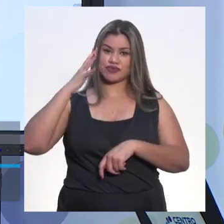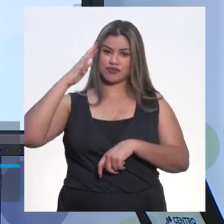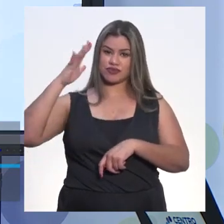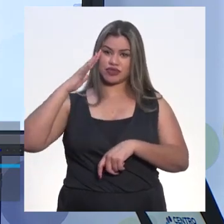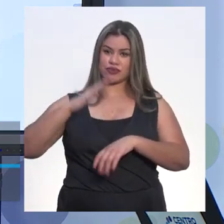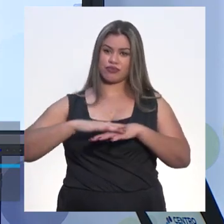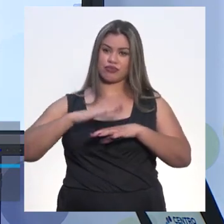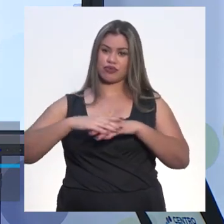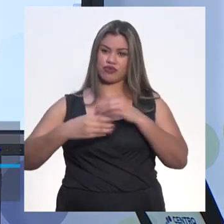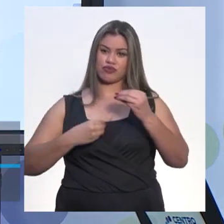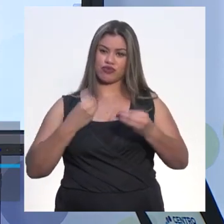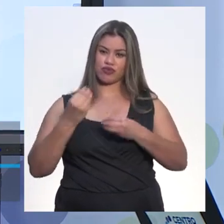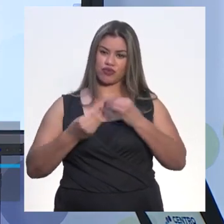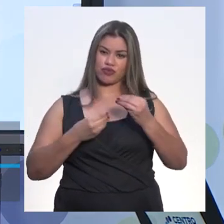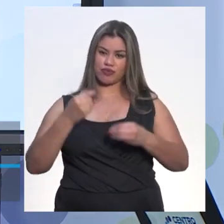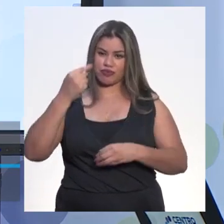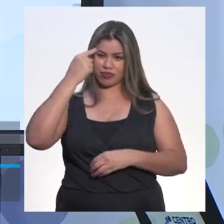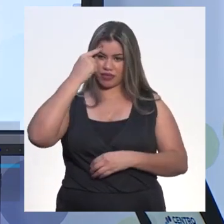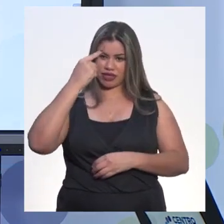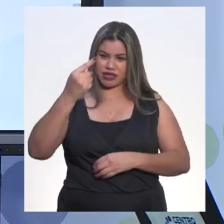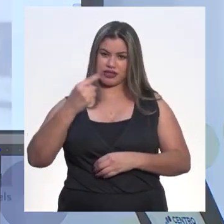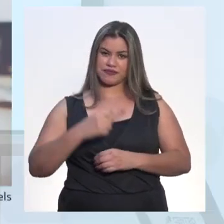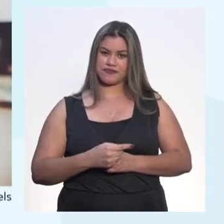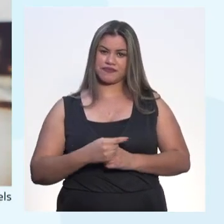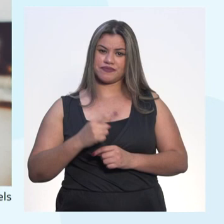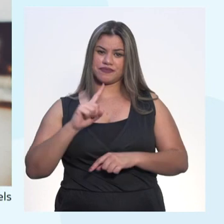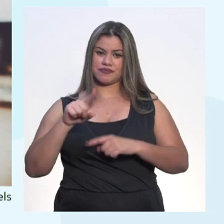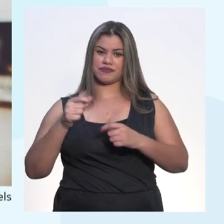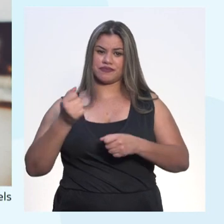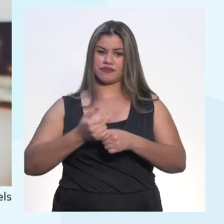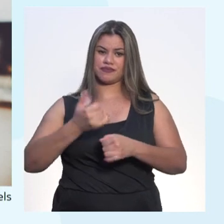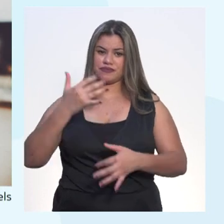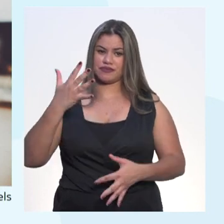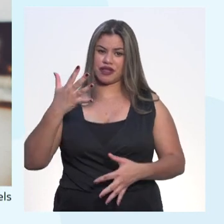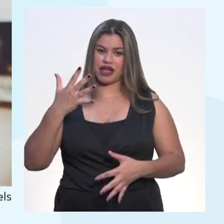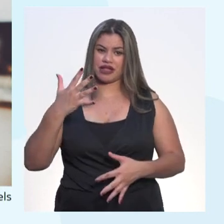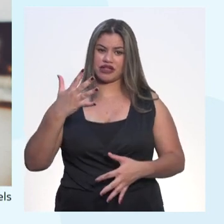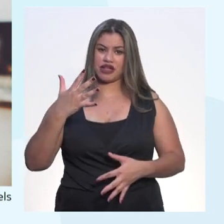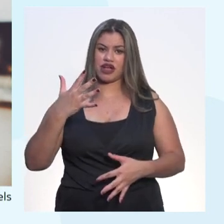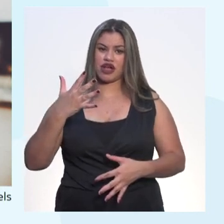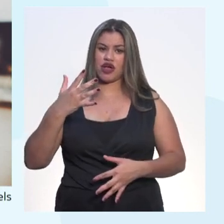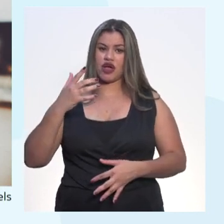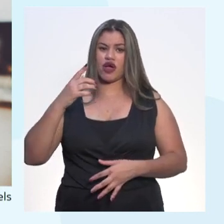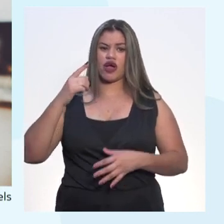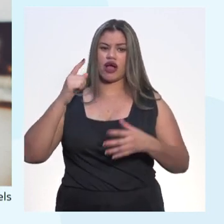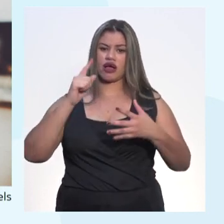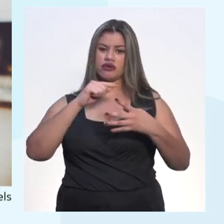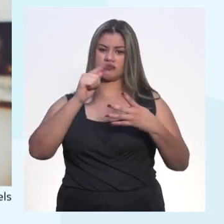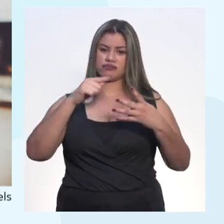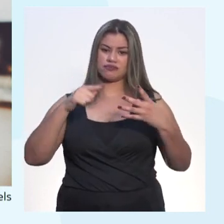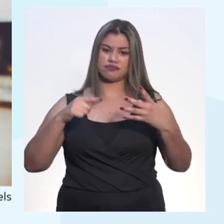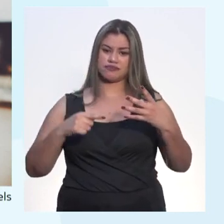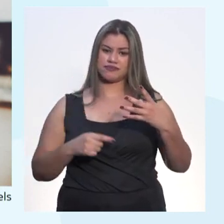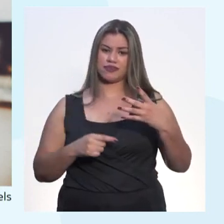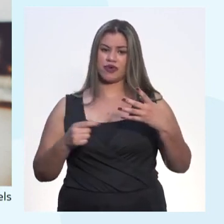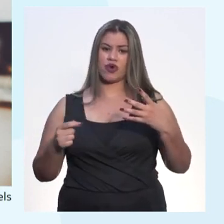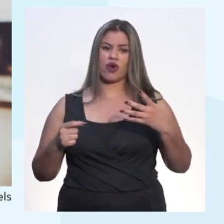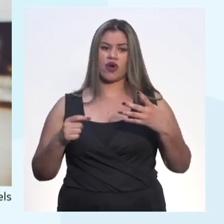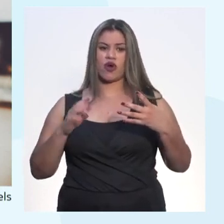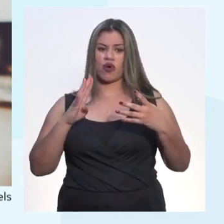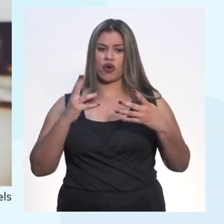vocês resolveriam. Tentem resolver e indiquem para a gente no chat qual das 4 alternativas: A,